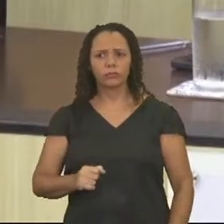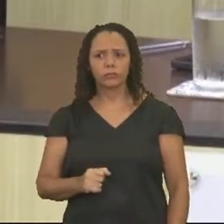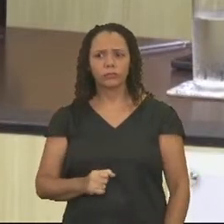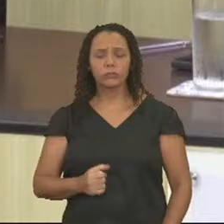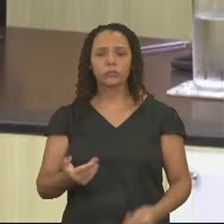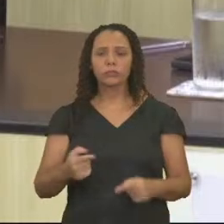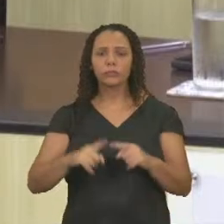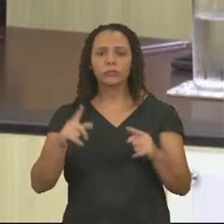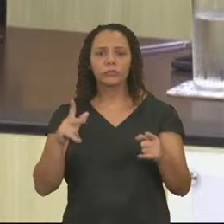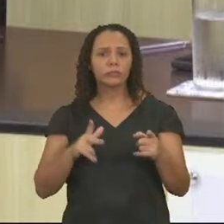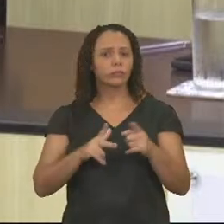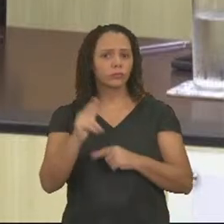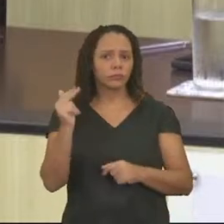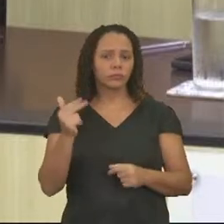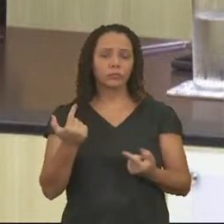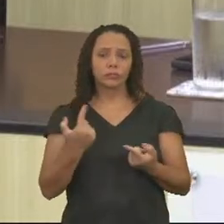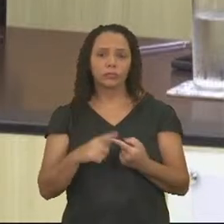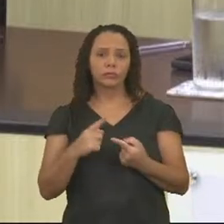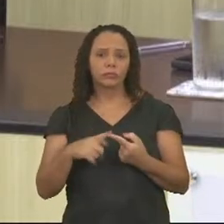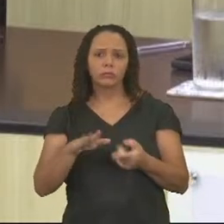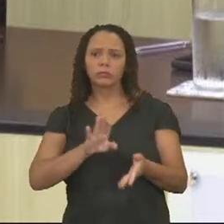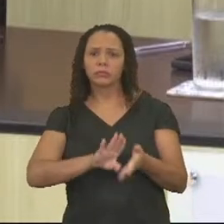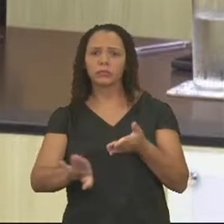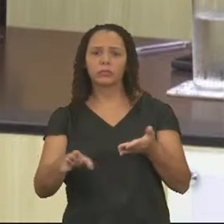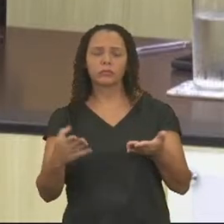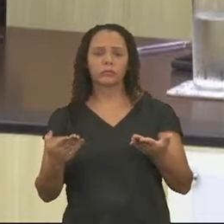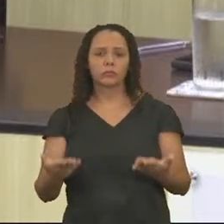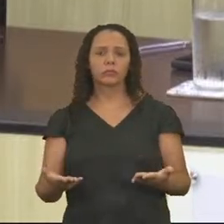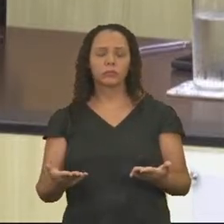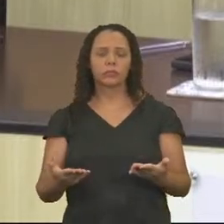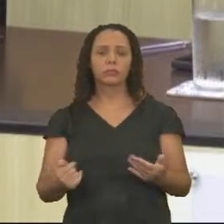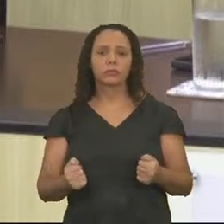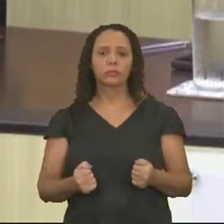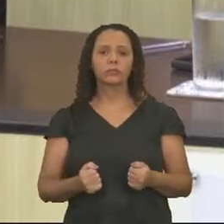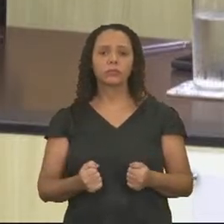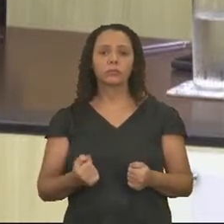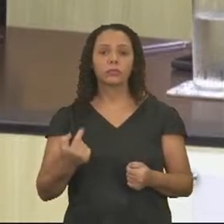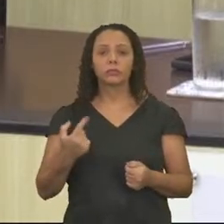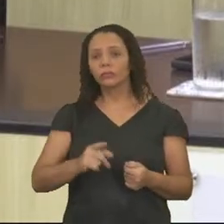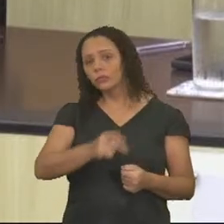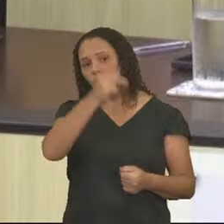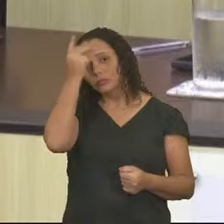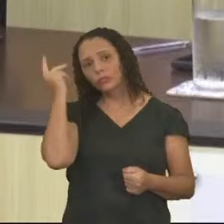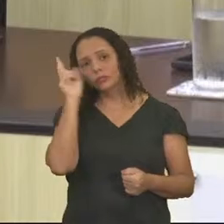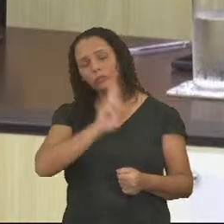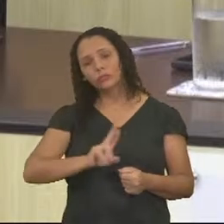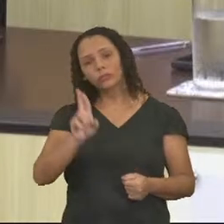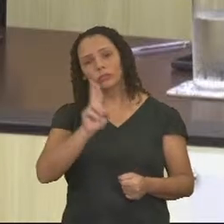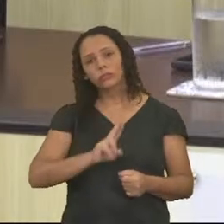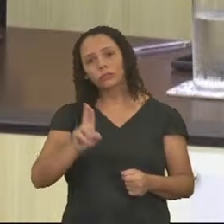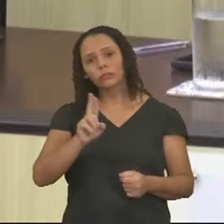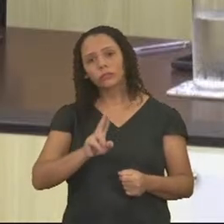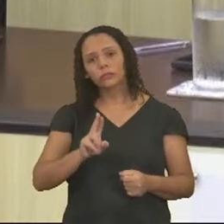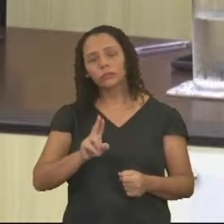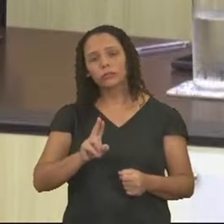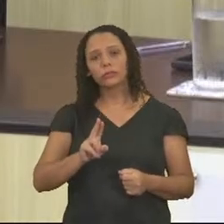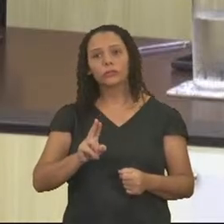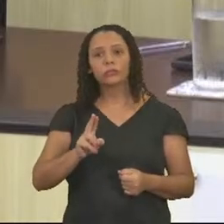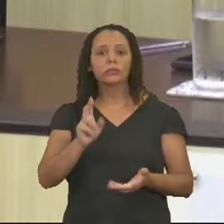foram cortados. Por que foi cortado? Porque o pessoal estava utilizando para lavar